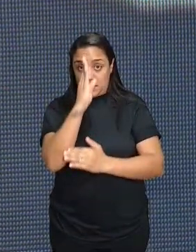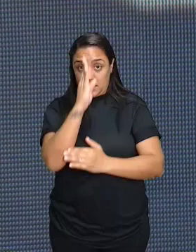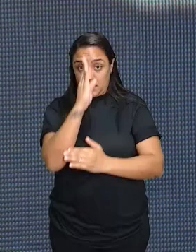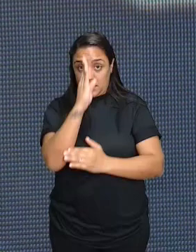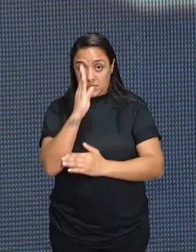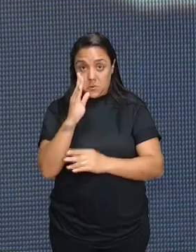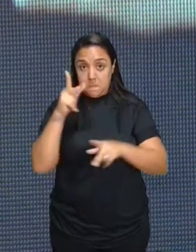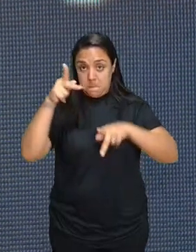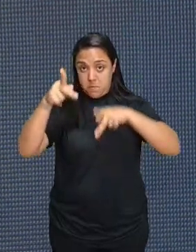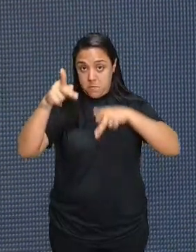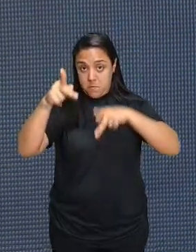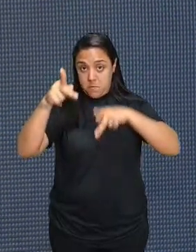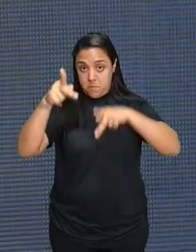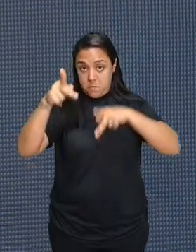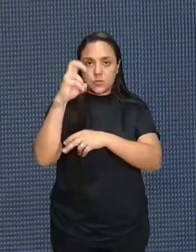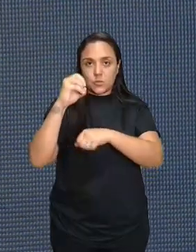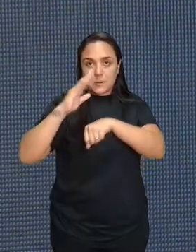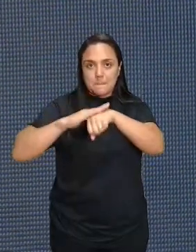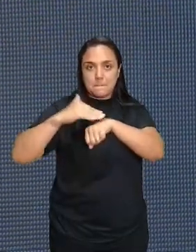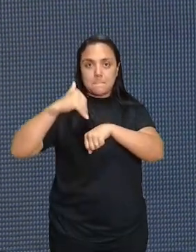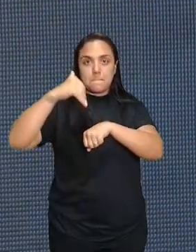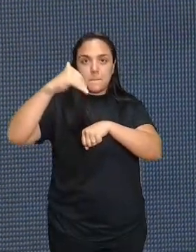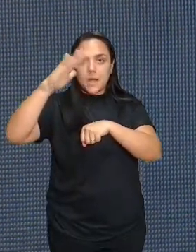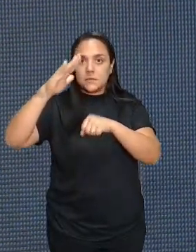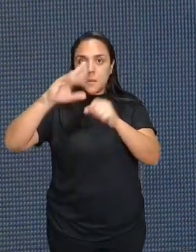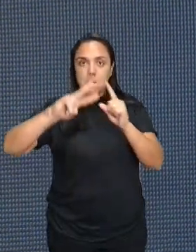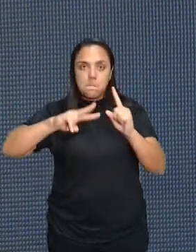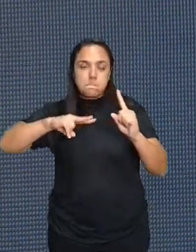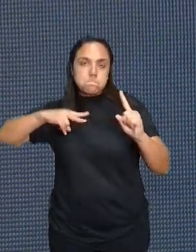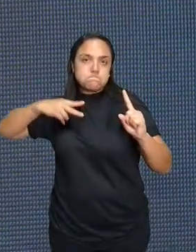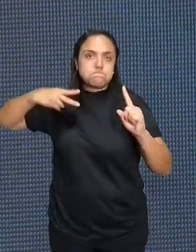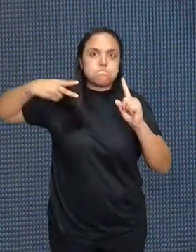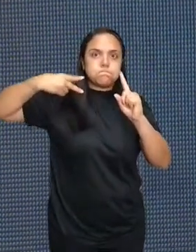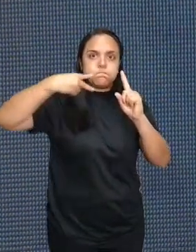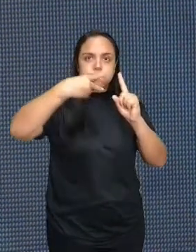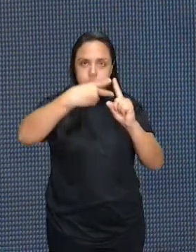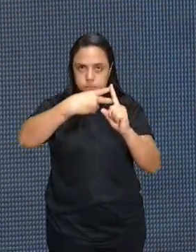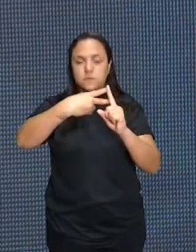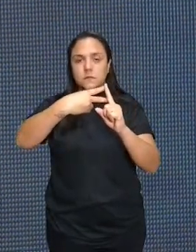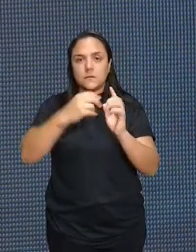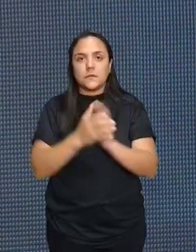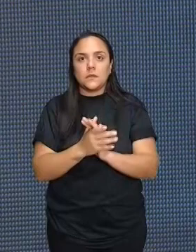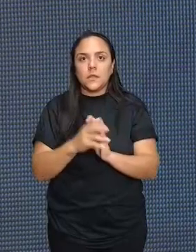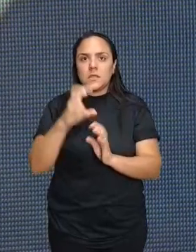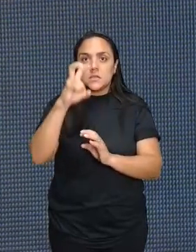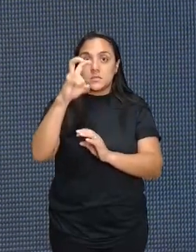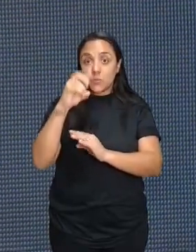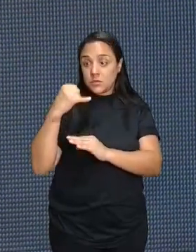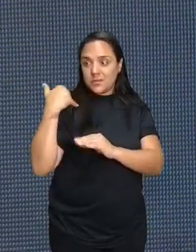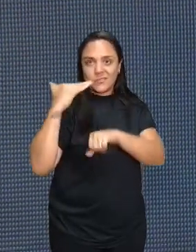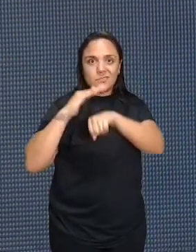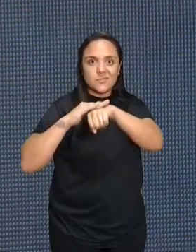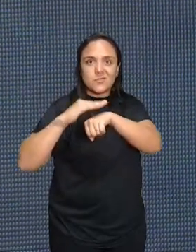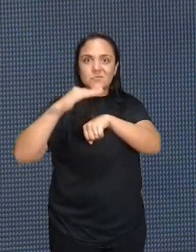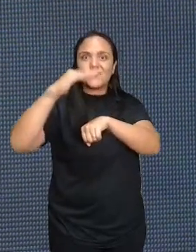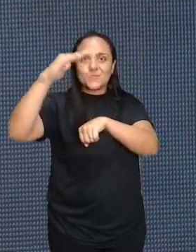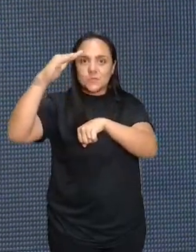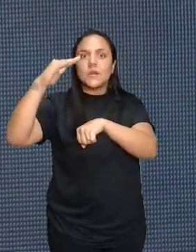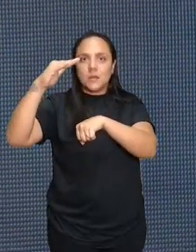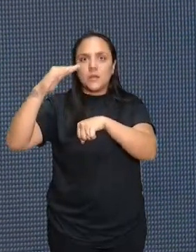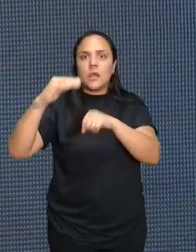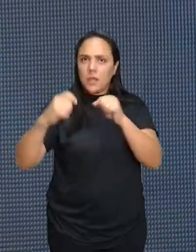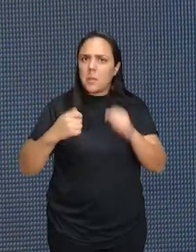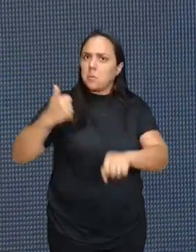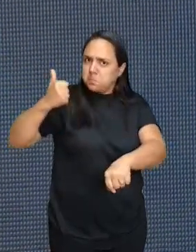o dobro em relação às outras idades. Colocar em pauta pessoas com mais de 50 anos é mais que uma obrigação em um país